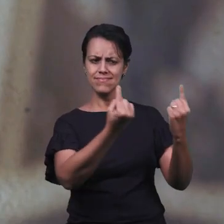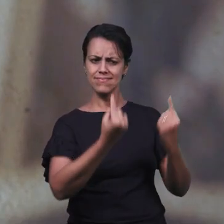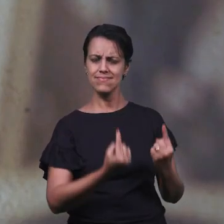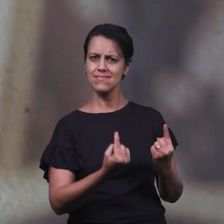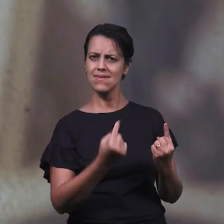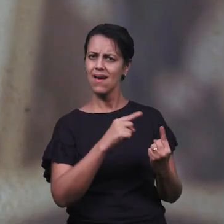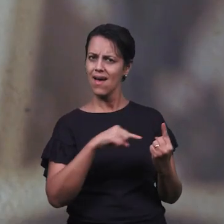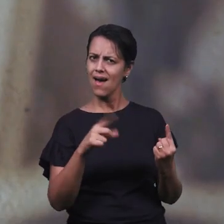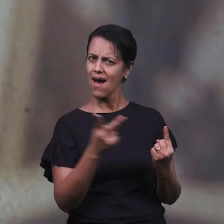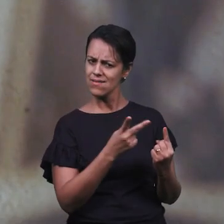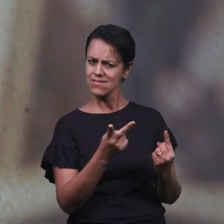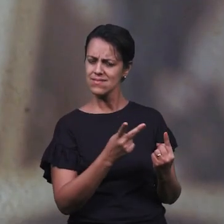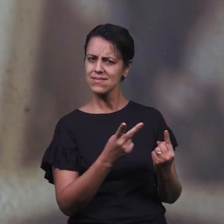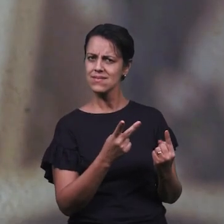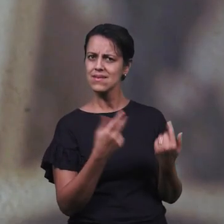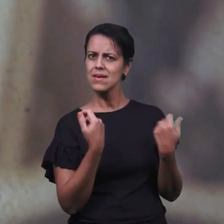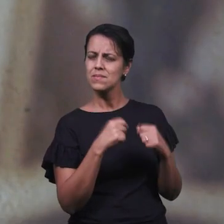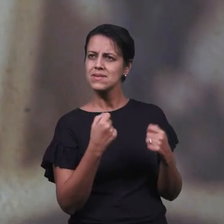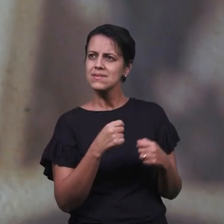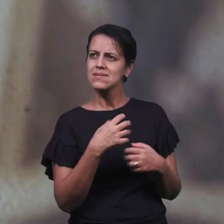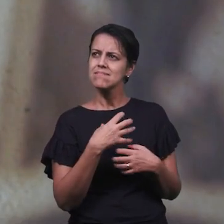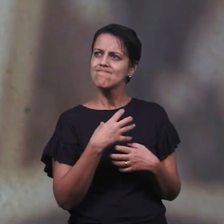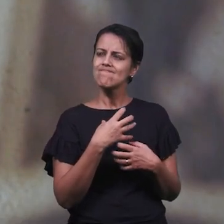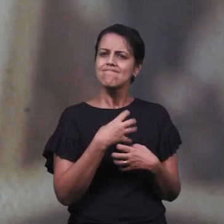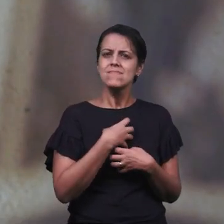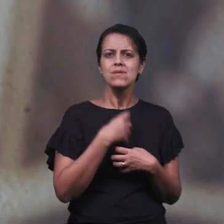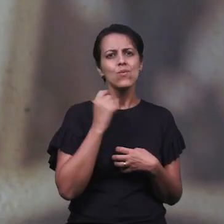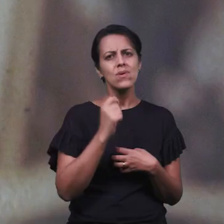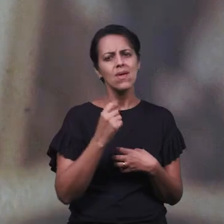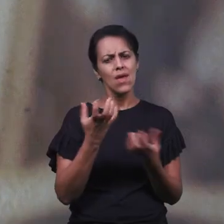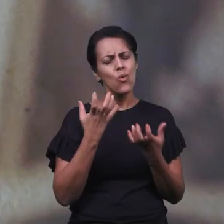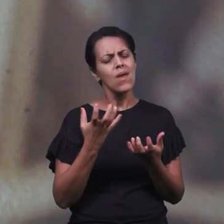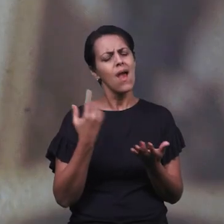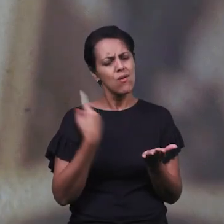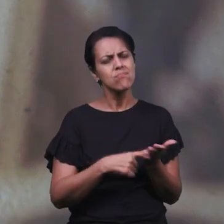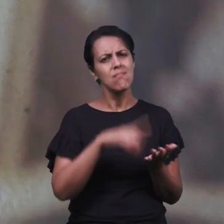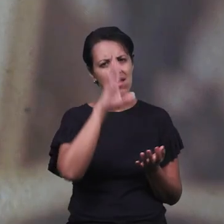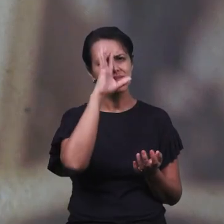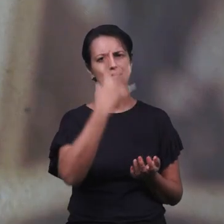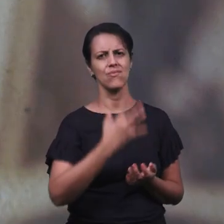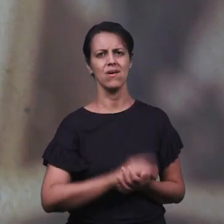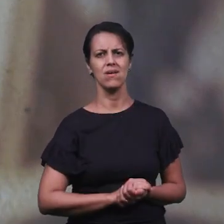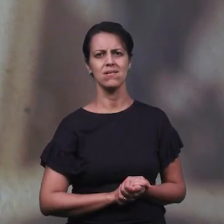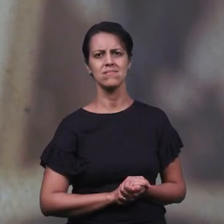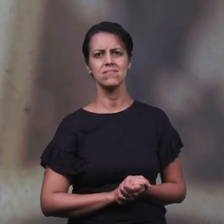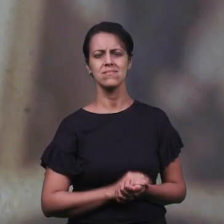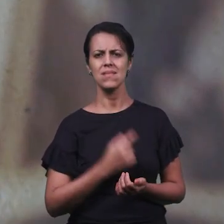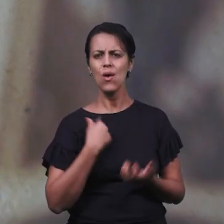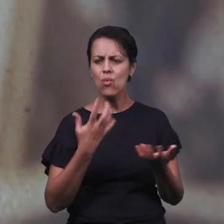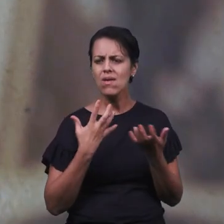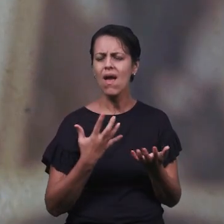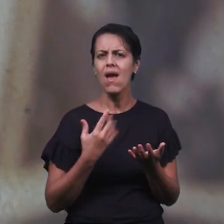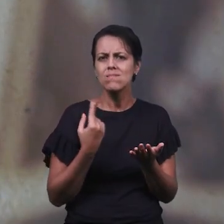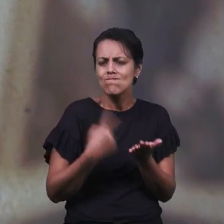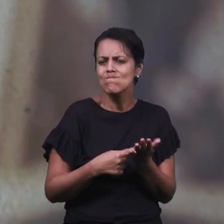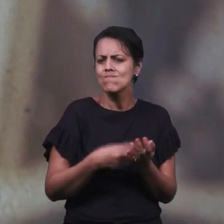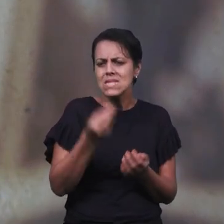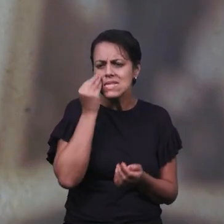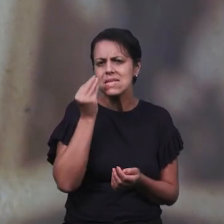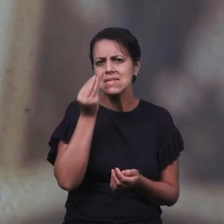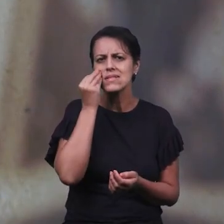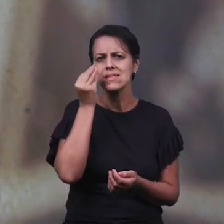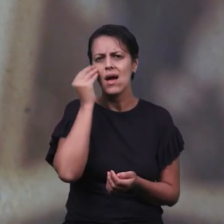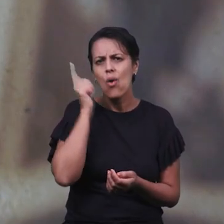desse sentimento de acordo, você entendeu? De buscar um acordo, de buscar